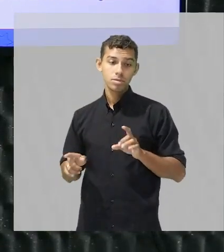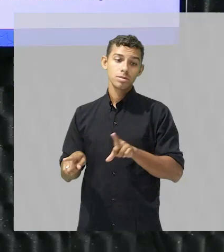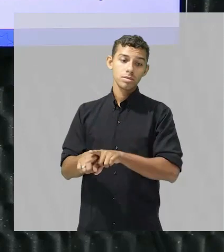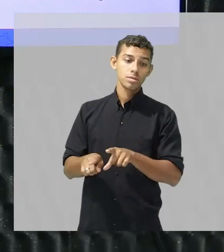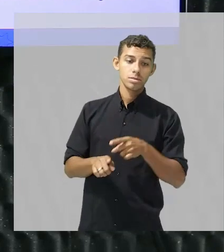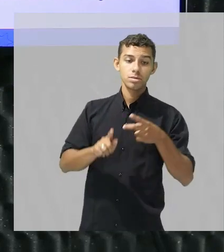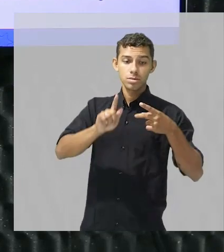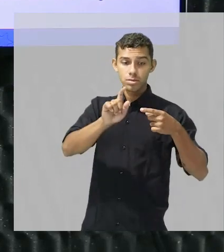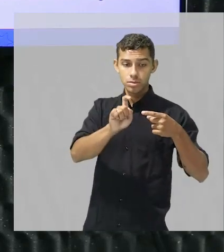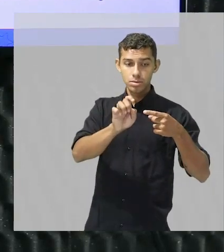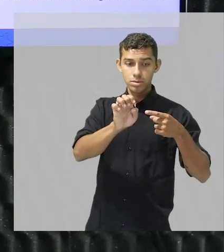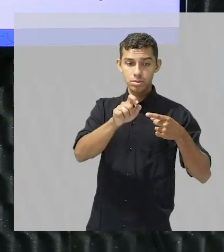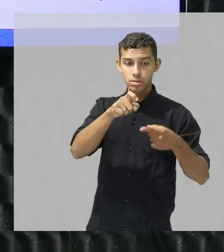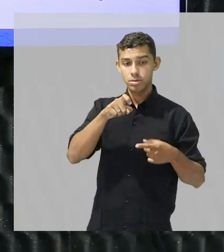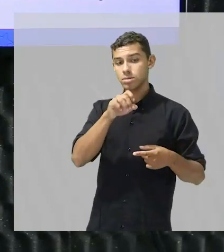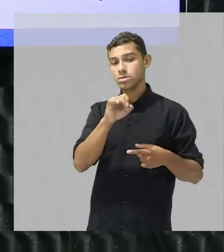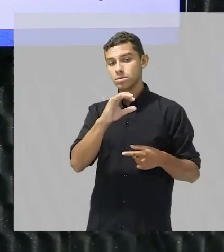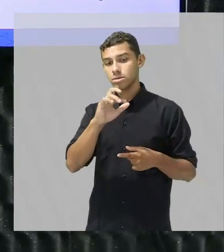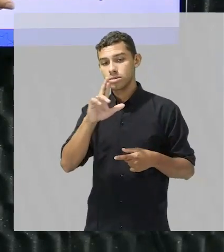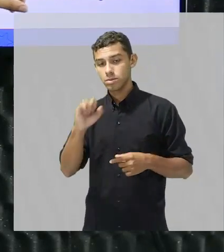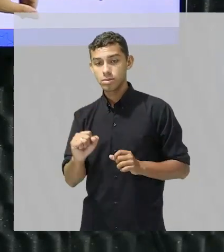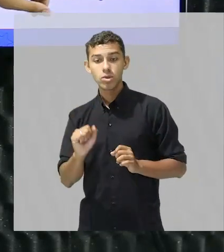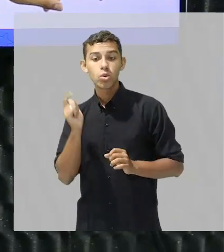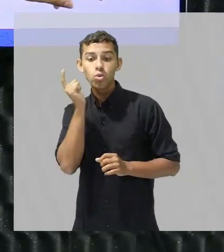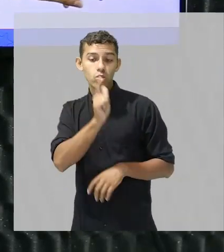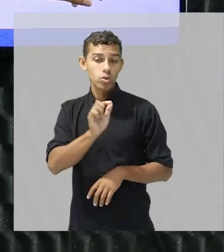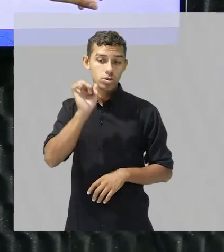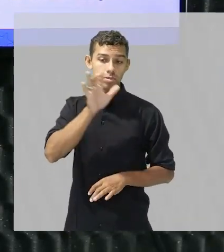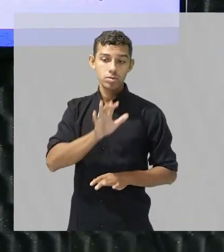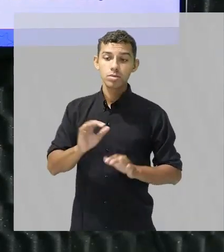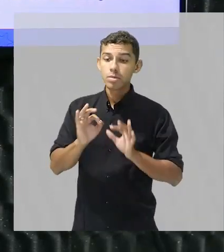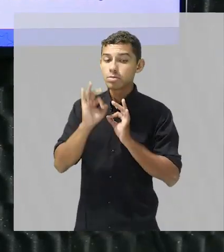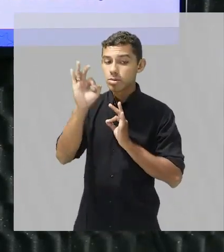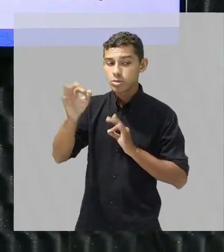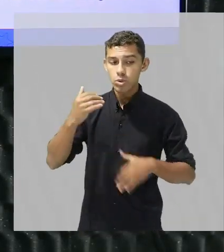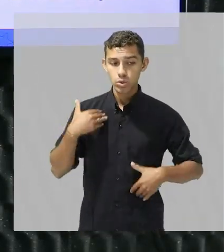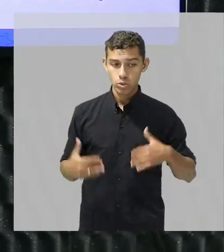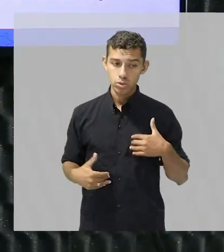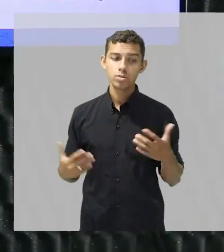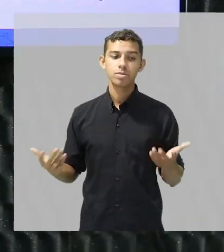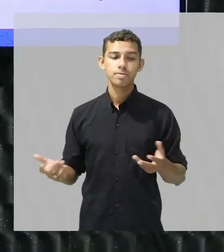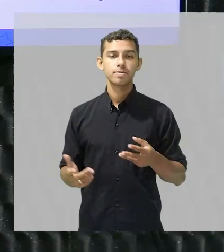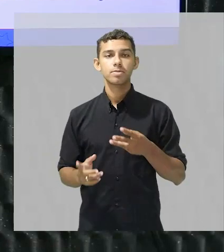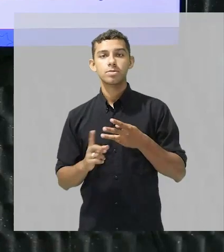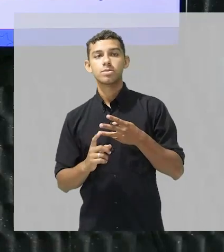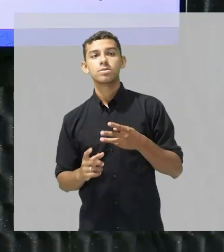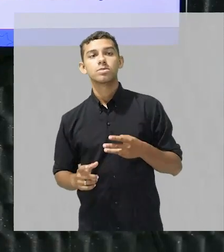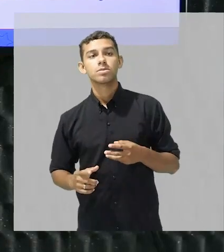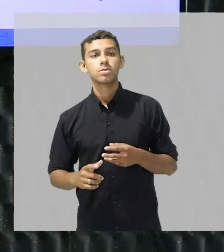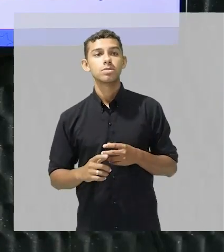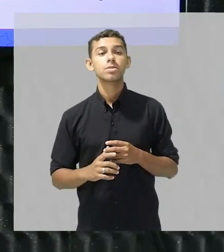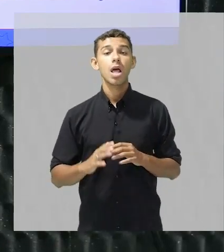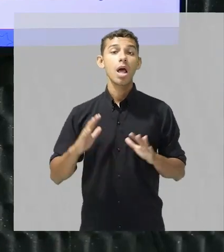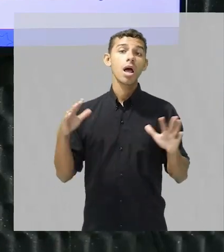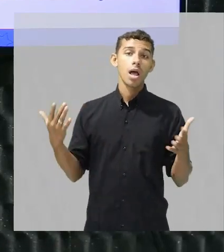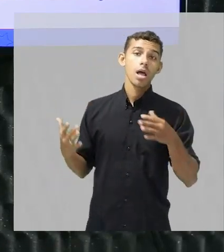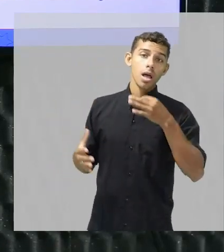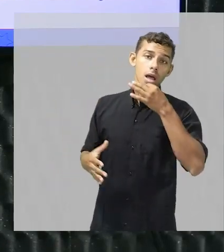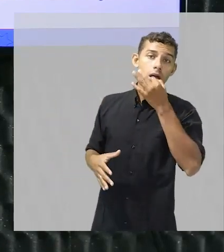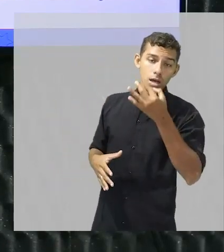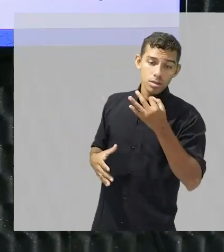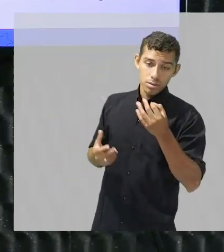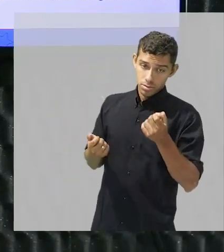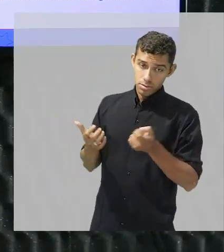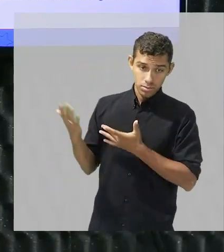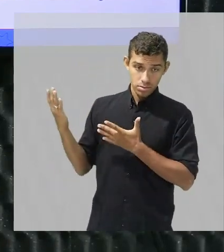as glândulas exócrinas alcançam regiões mais distantes do corpo. Olha, eu acabei de mencionar para